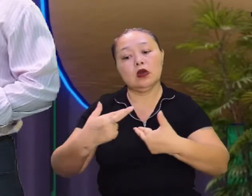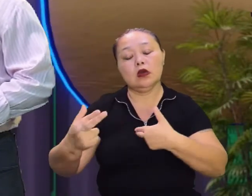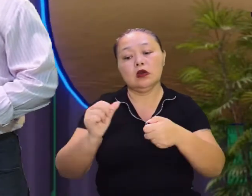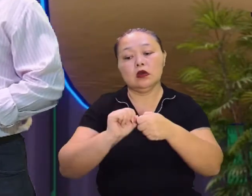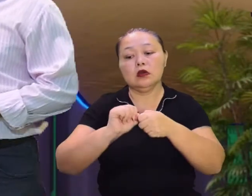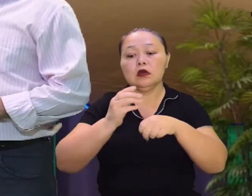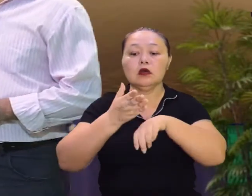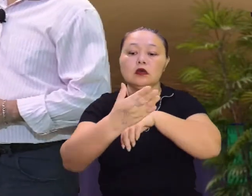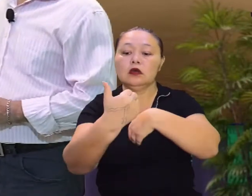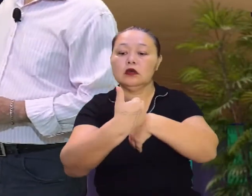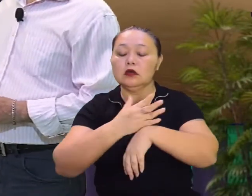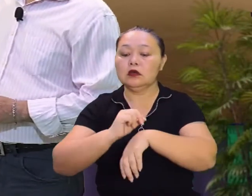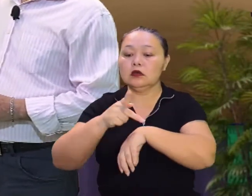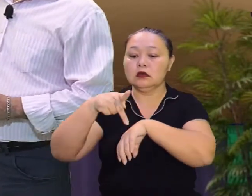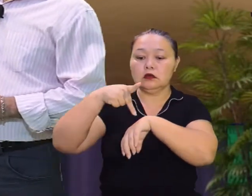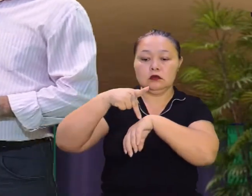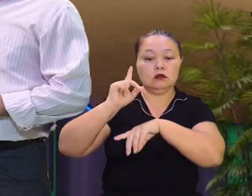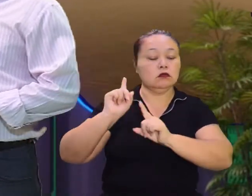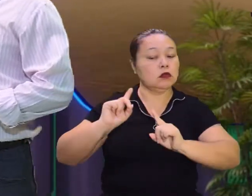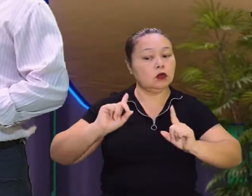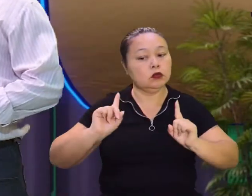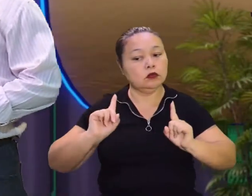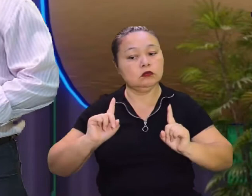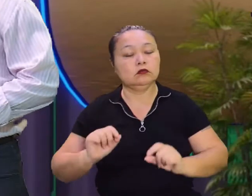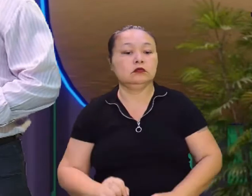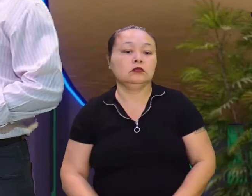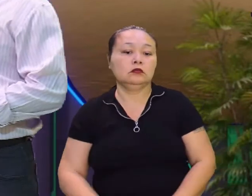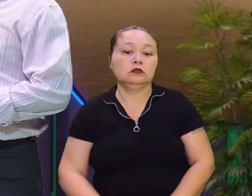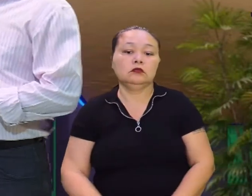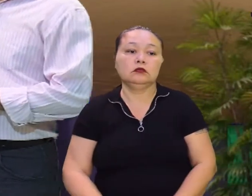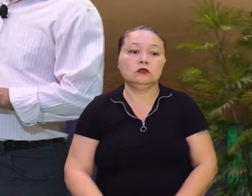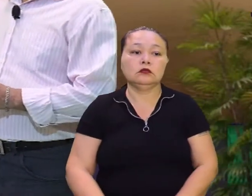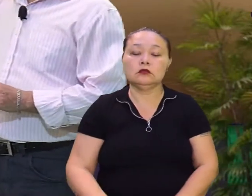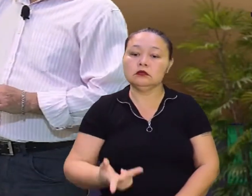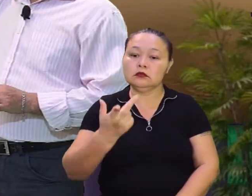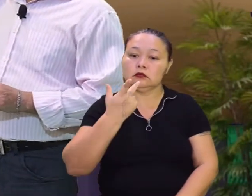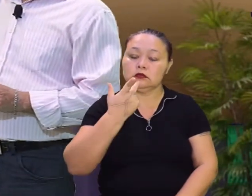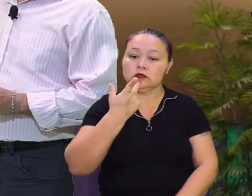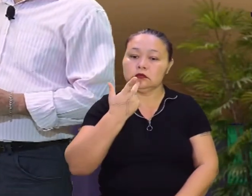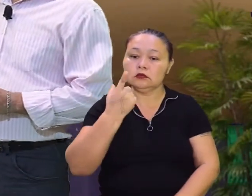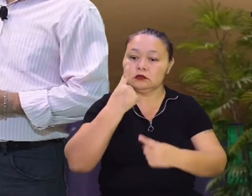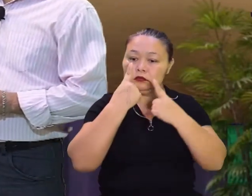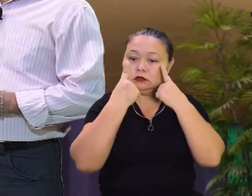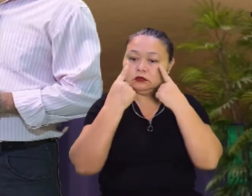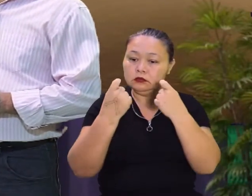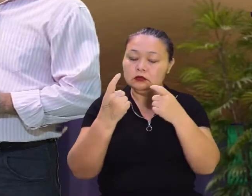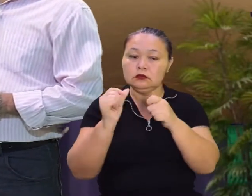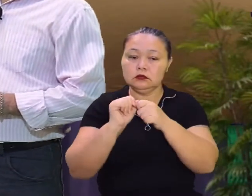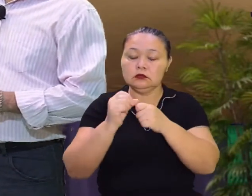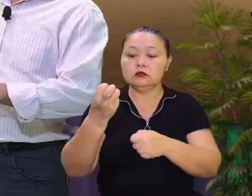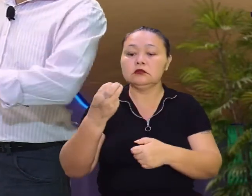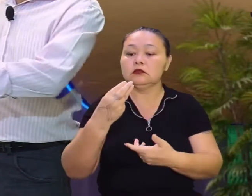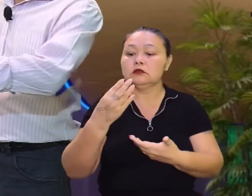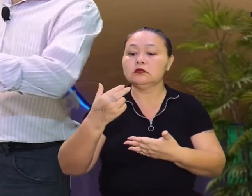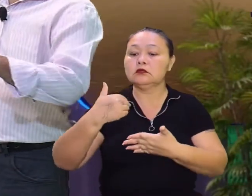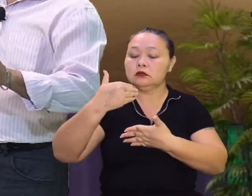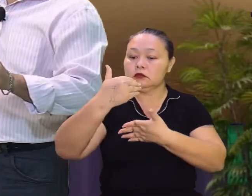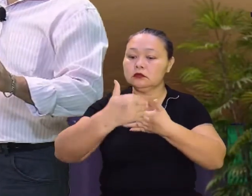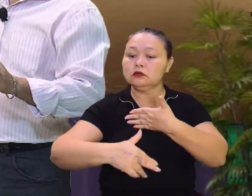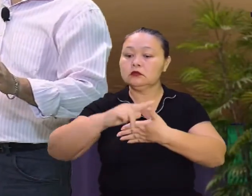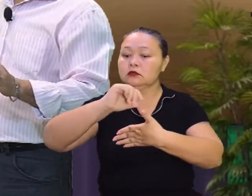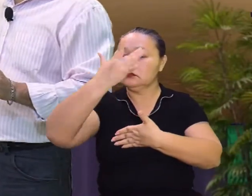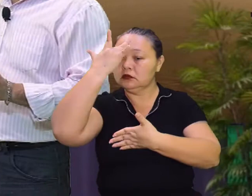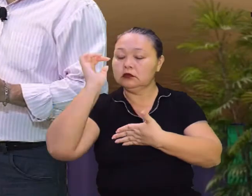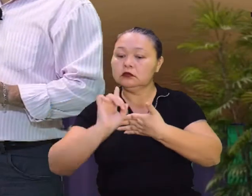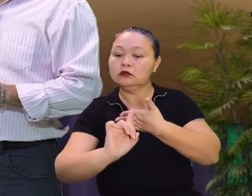questão da entrada e saída do país. Nada disso. Posso contar achei interessante, está falando do Mercosul, né? Sim. Livre circulação de